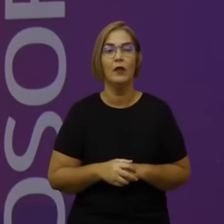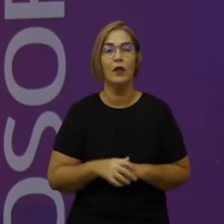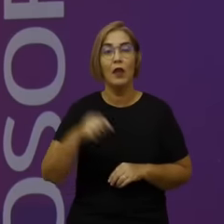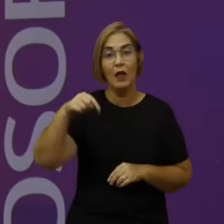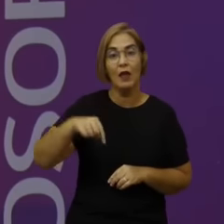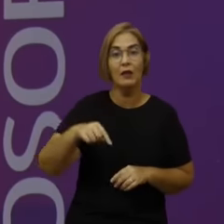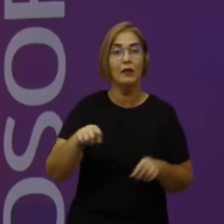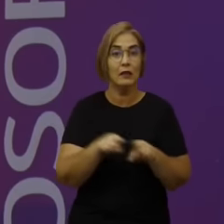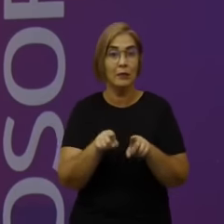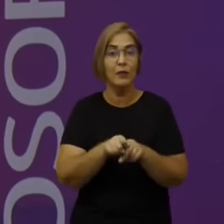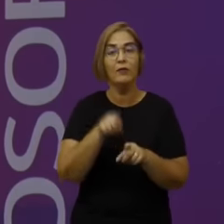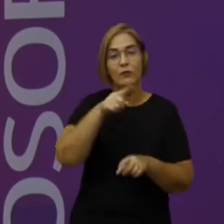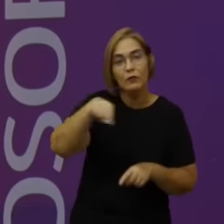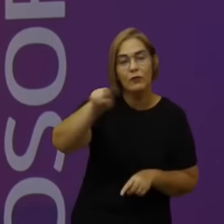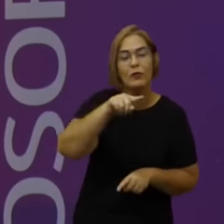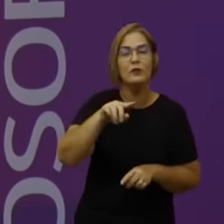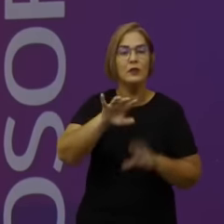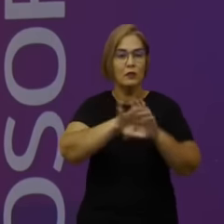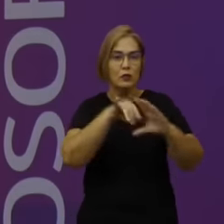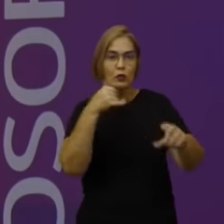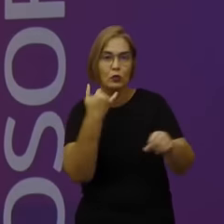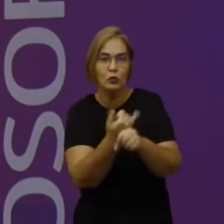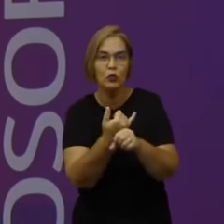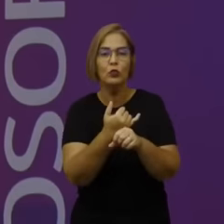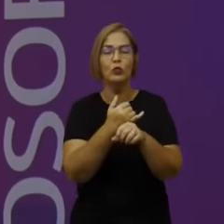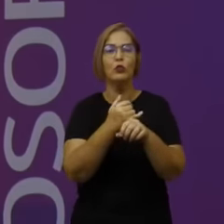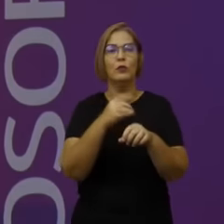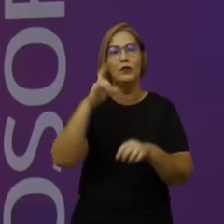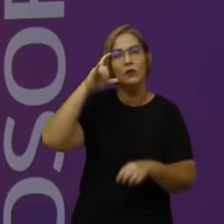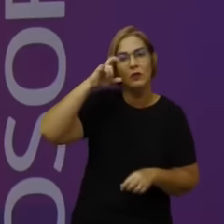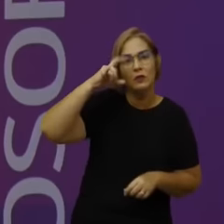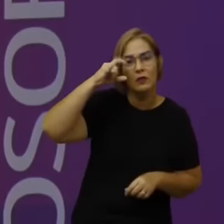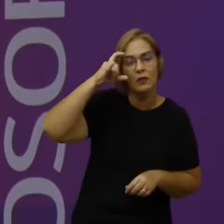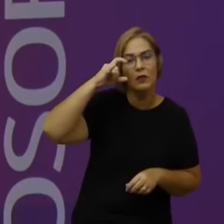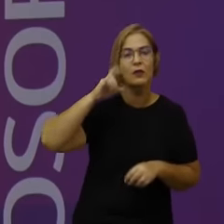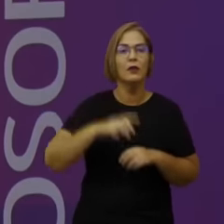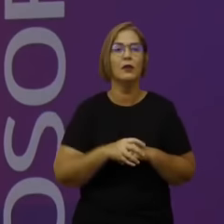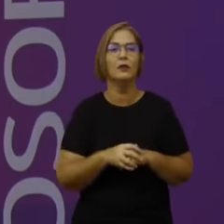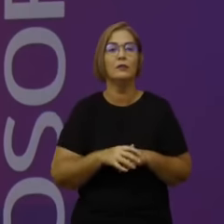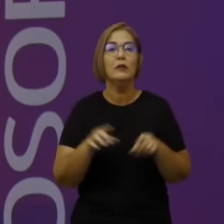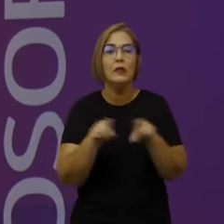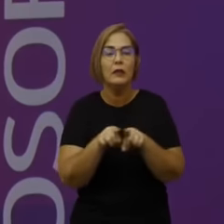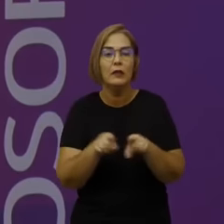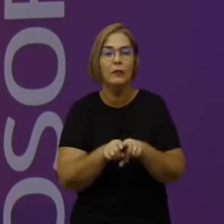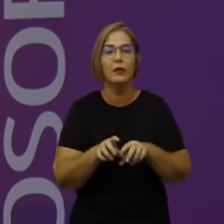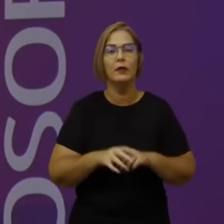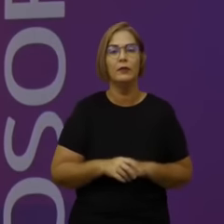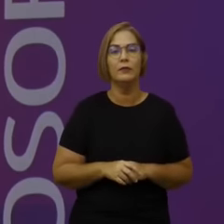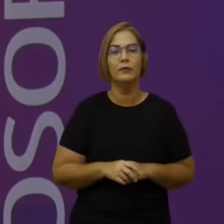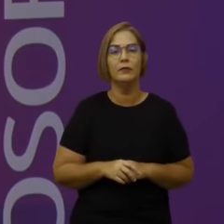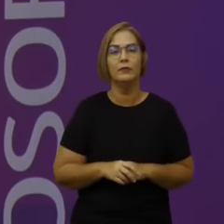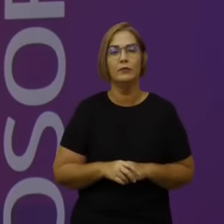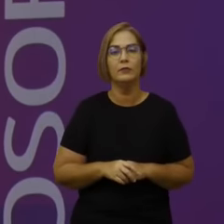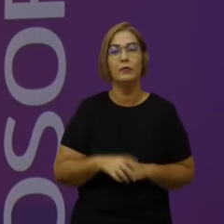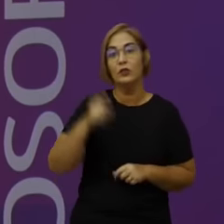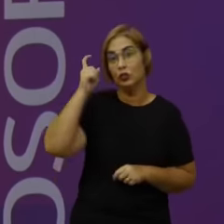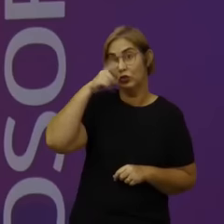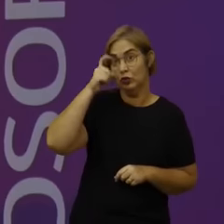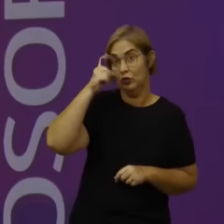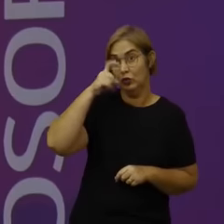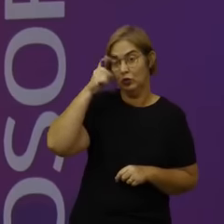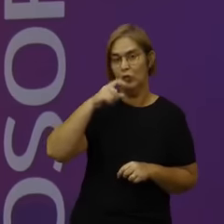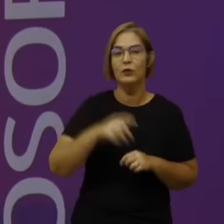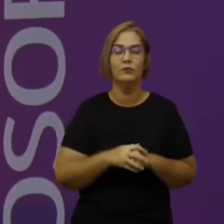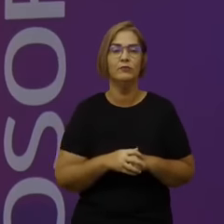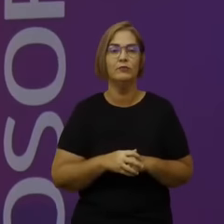acompanhando a gente pelo Instagram, pelo Twitch, pelo YouTube e também eh pelo TikTok. A gente tá